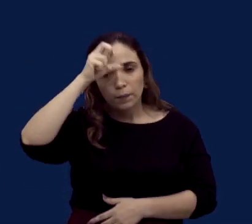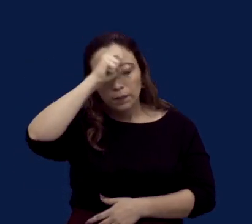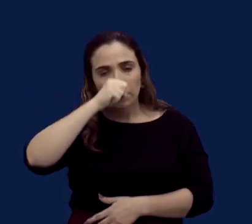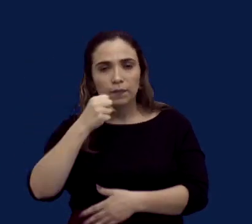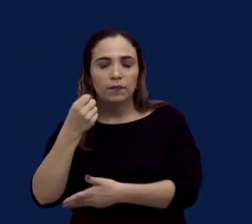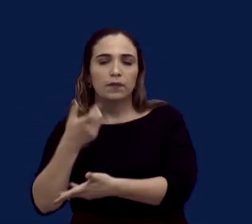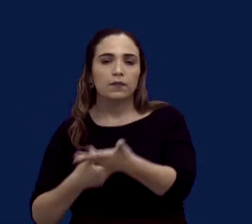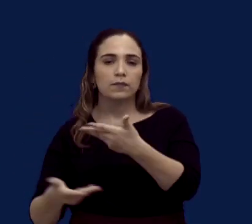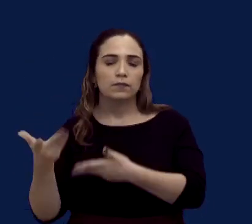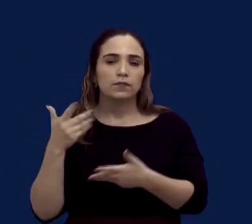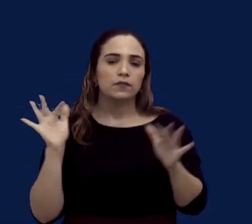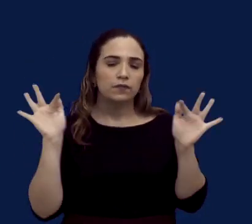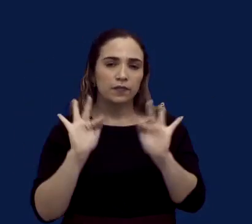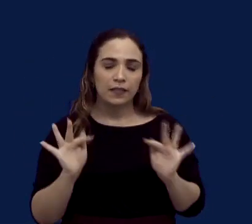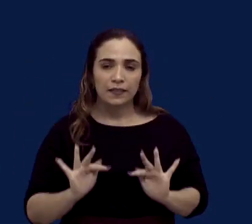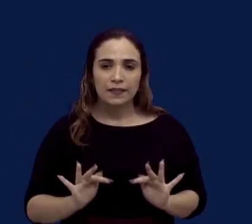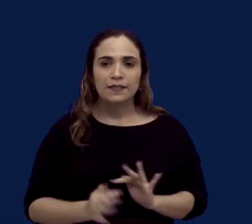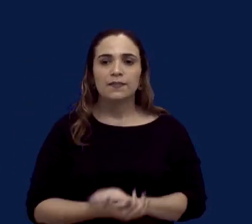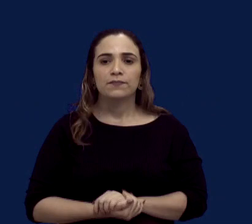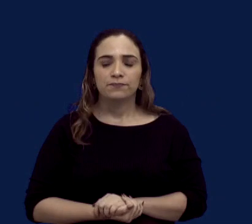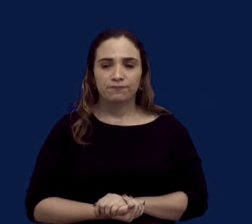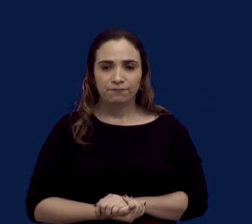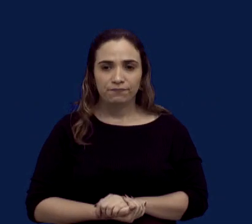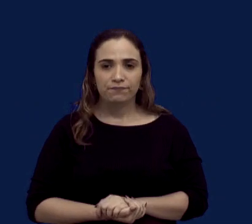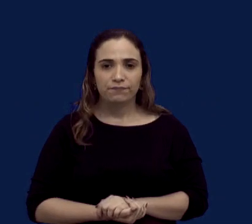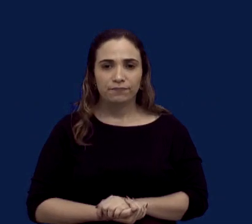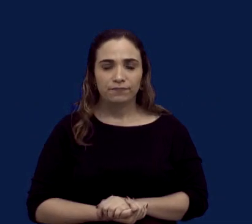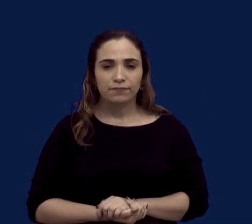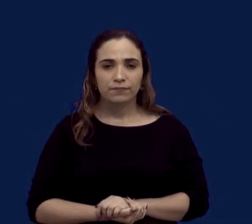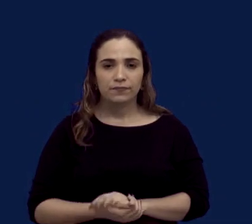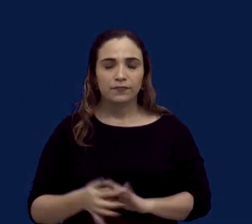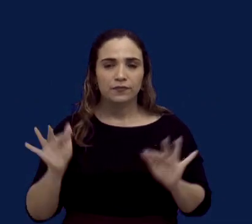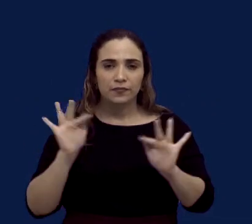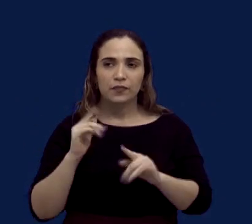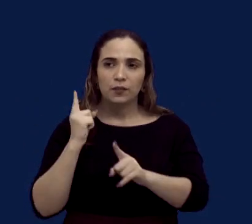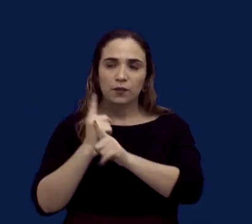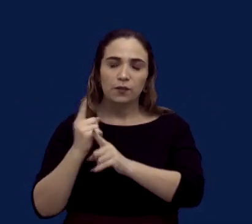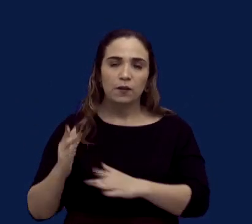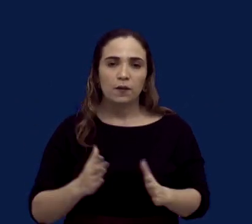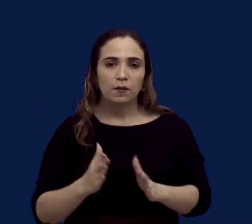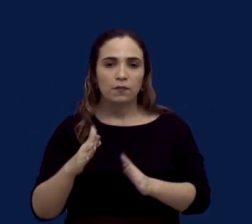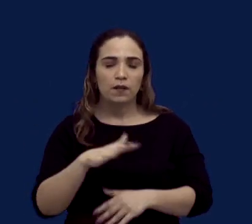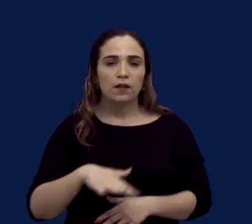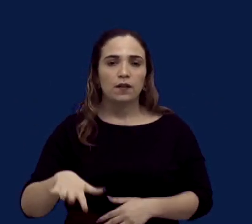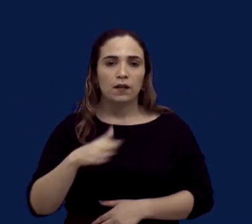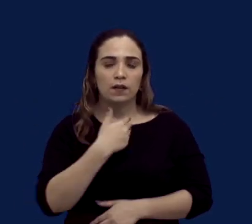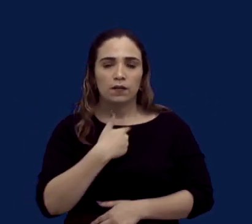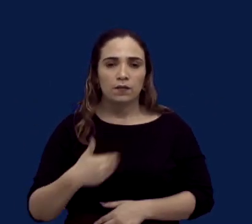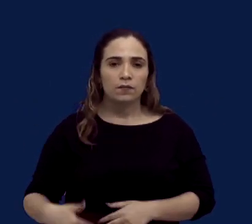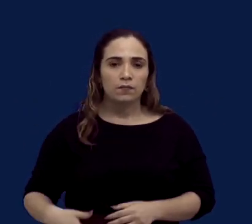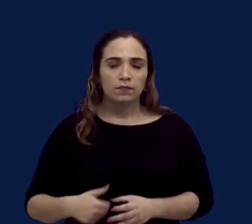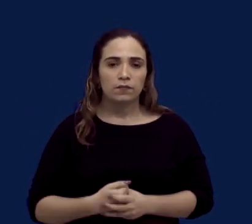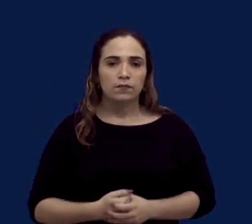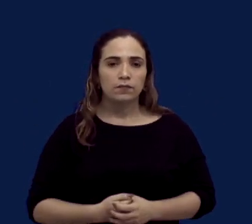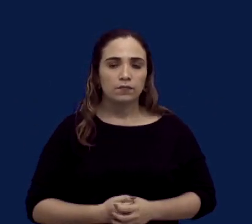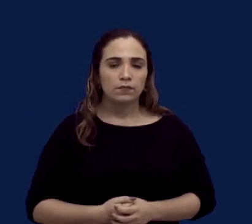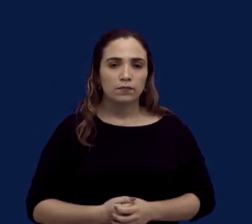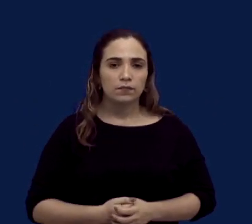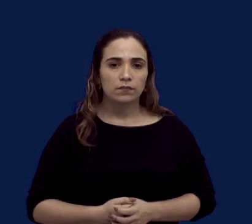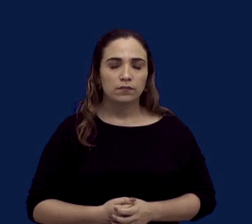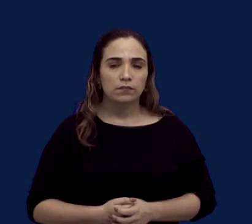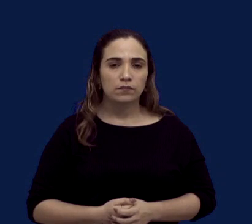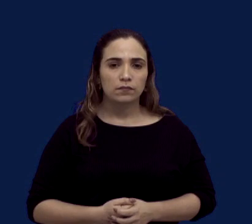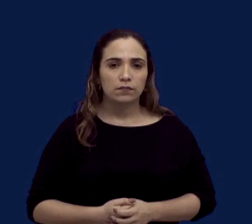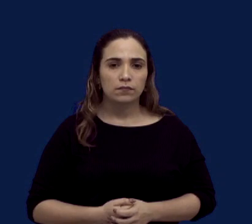Fico de verdade feliz por ter encontrado você nessa trajetória no serviço público. É uma